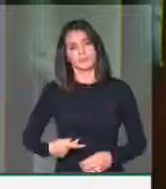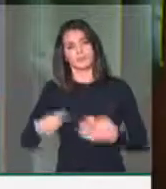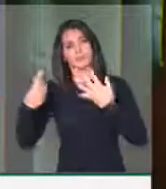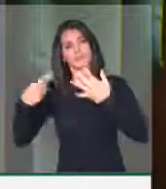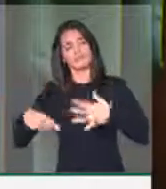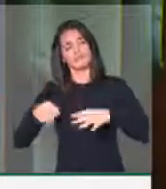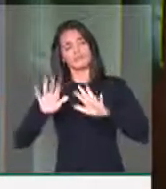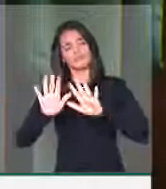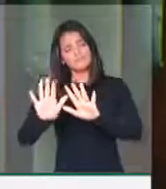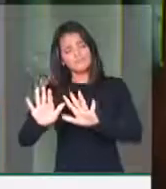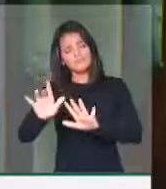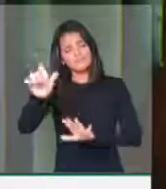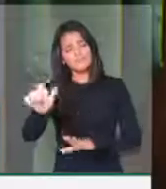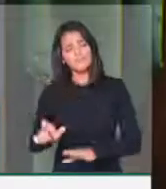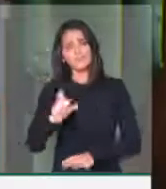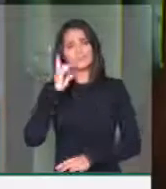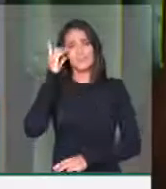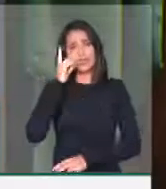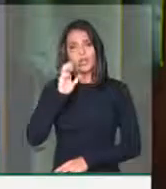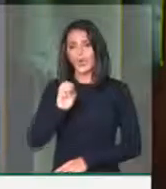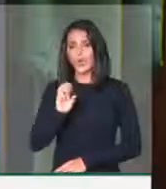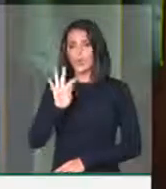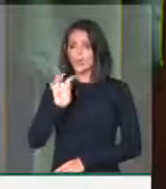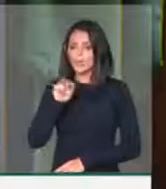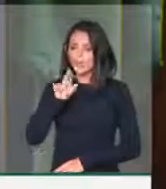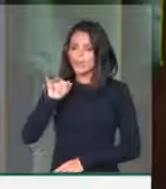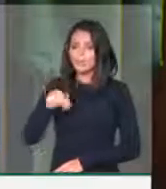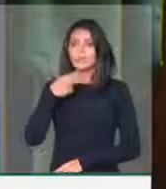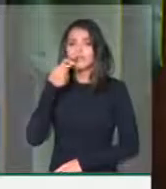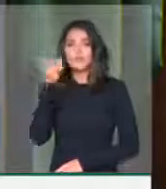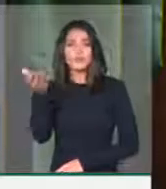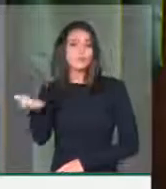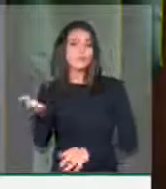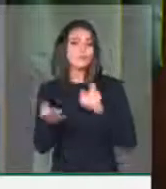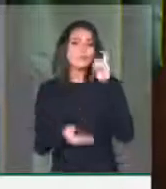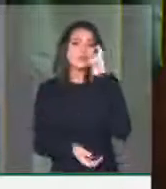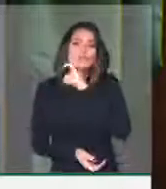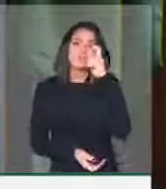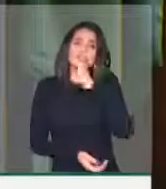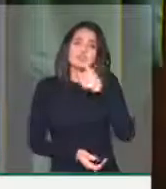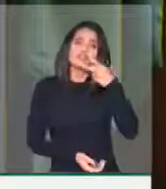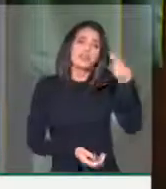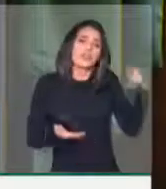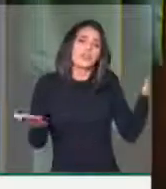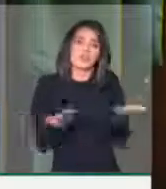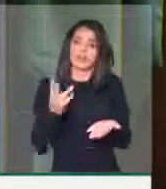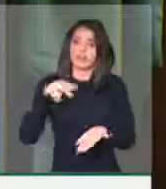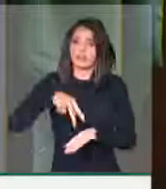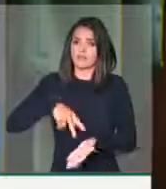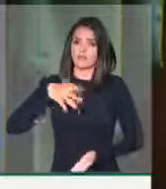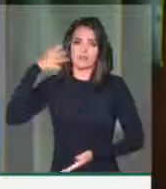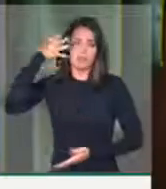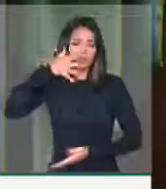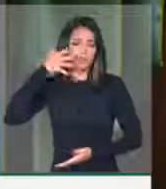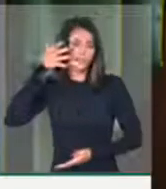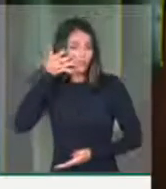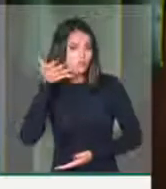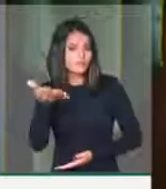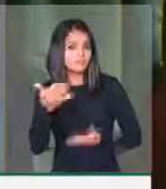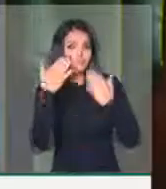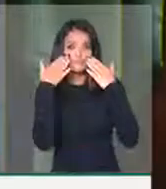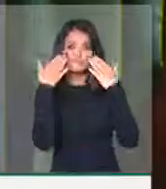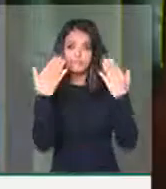mínimo escandaloso que o deputado faça essas mentiras aqui na tribuna, ainda mais diante